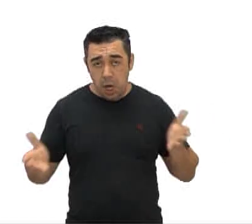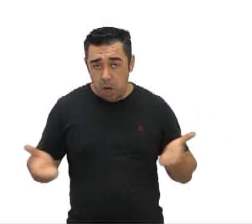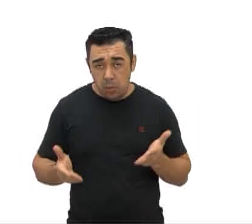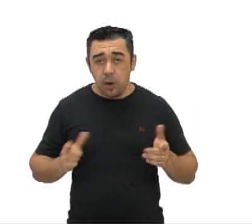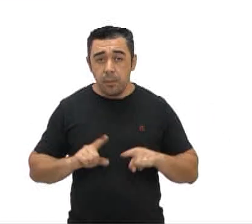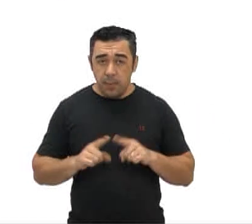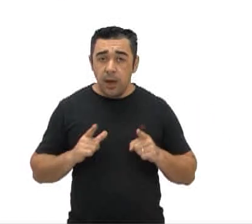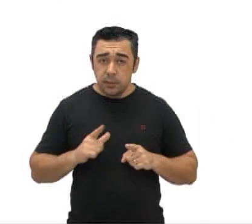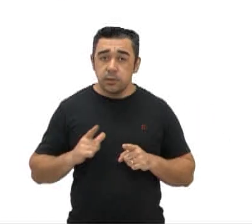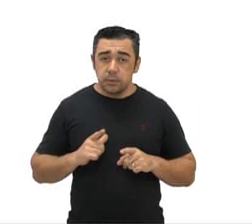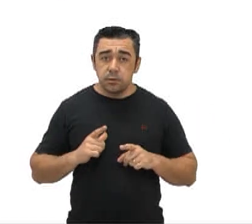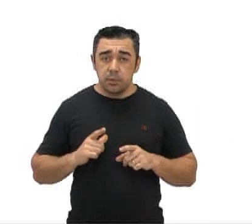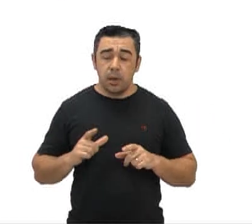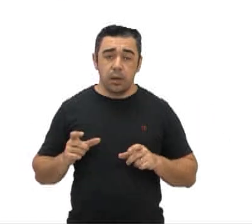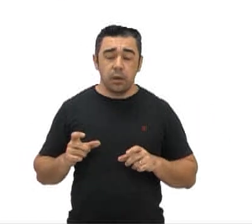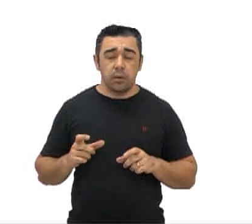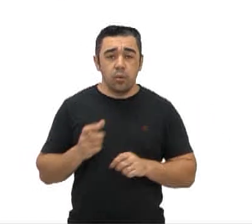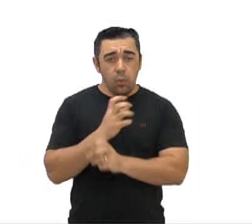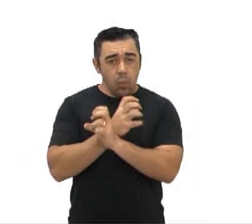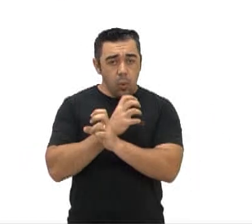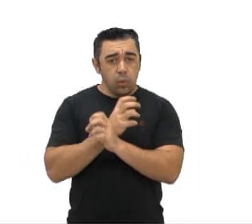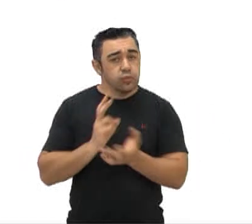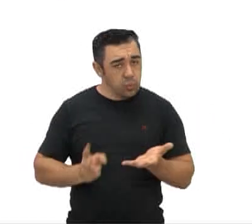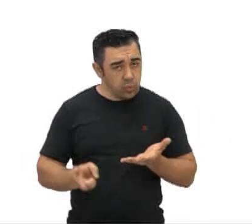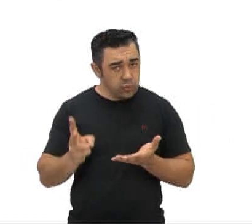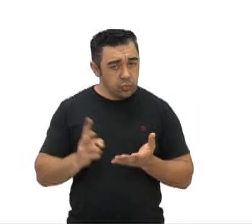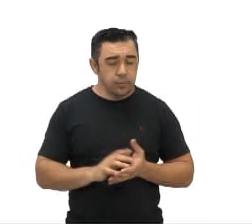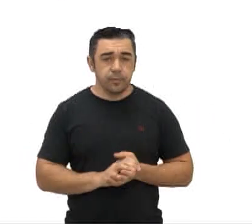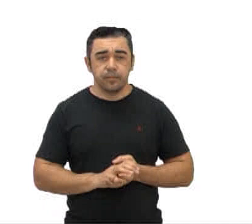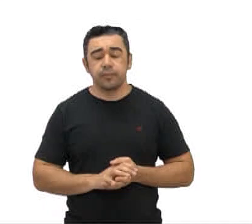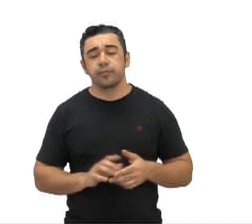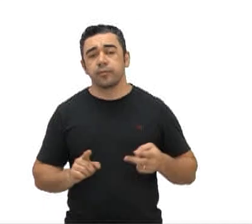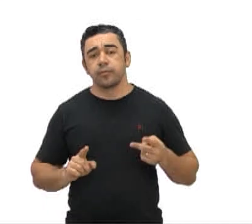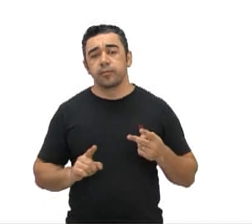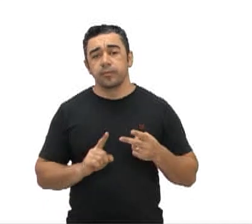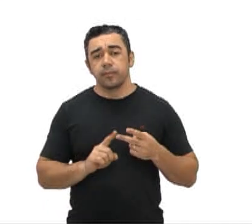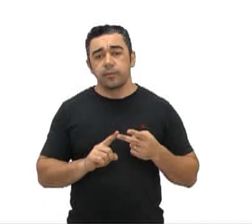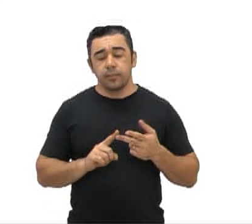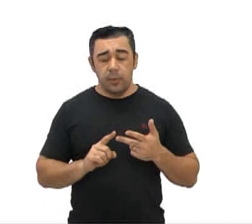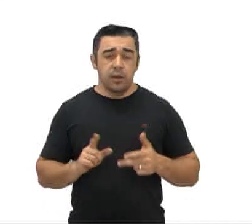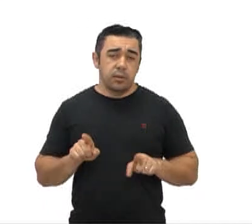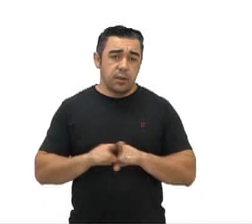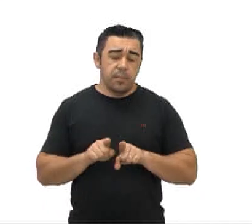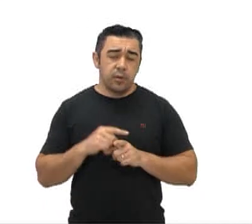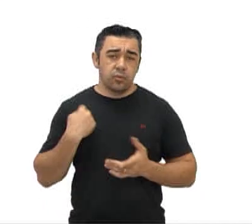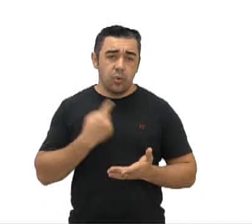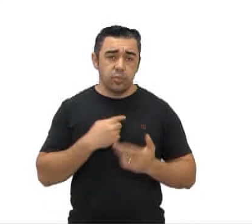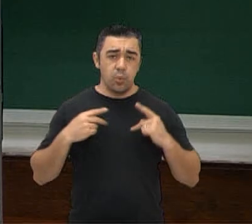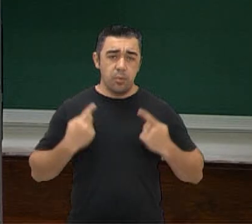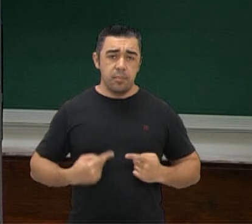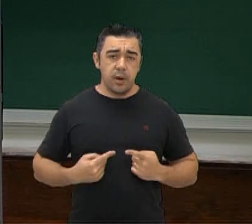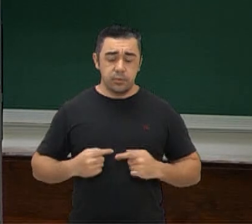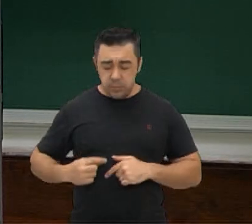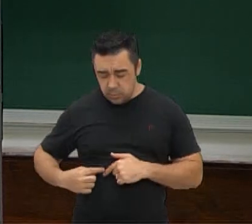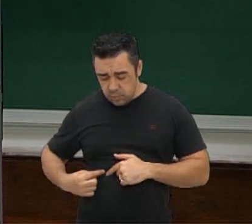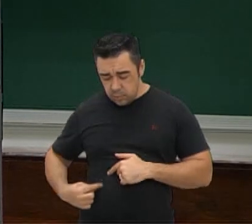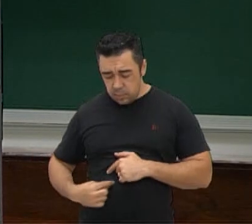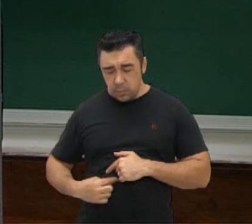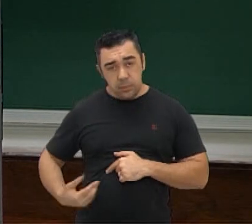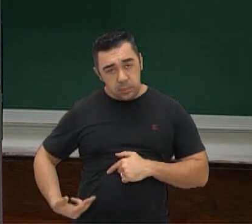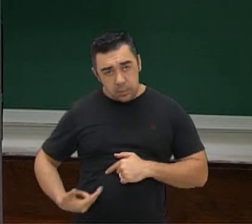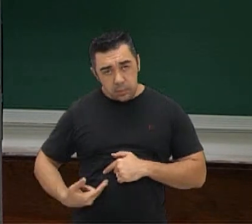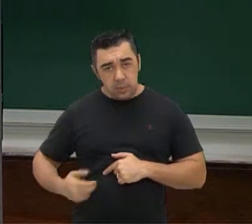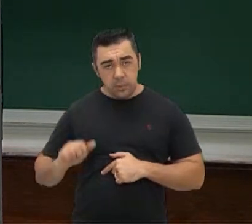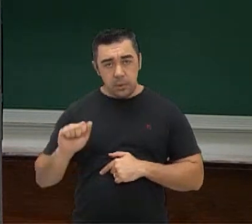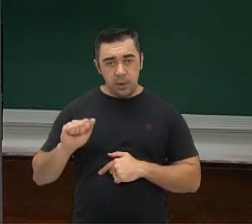osso pélvico e o fêmur, né? Tem dois ossinhos ali. A gente falou também lá no caso do apêndice, que hoje em dia já não é considerado assim um